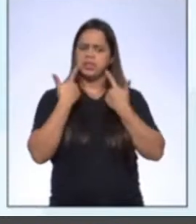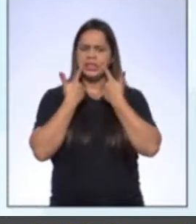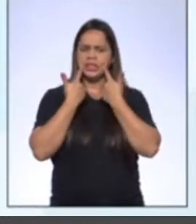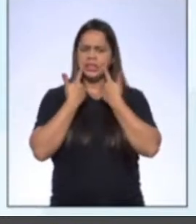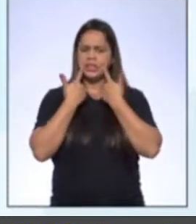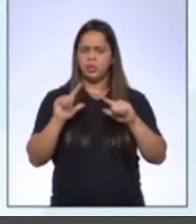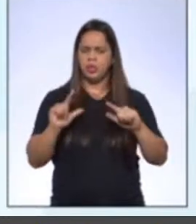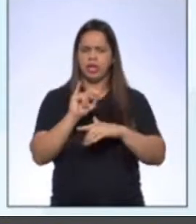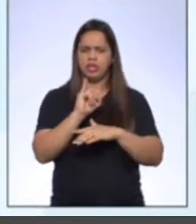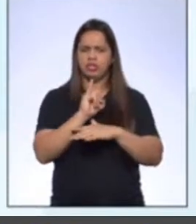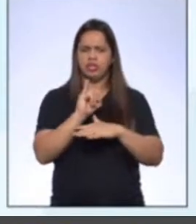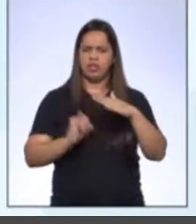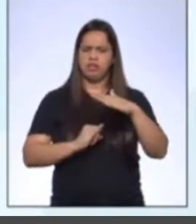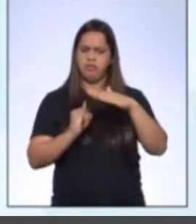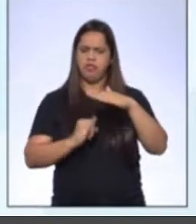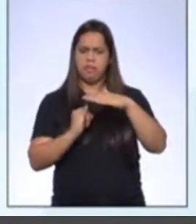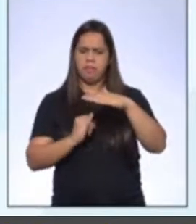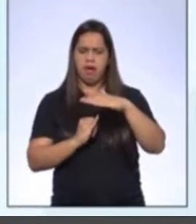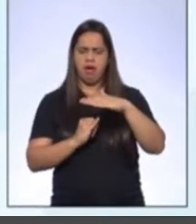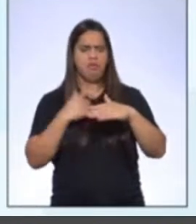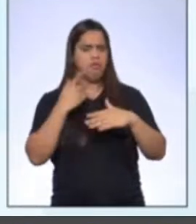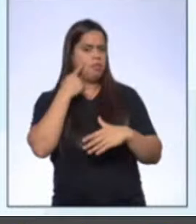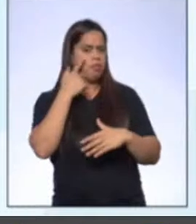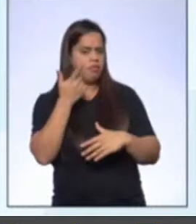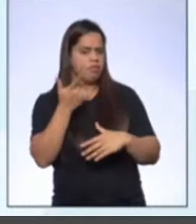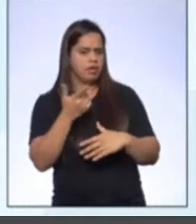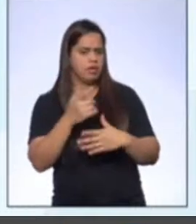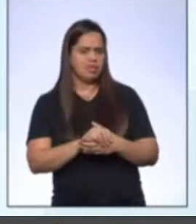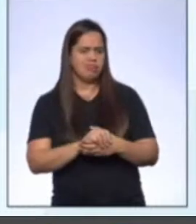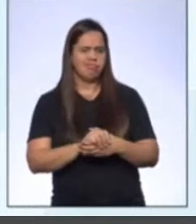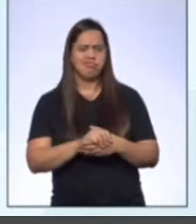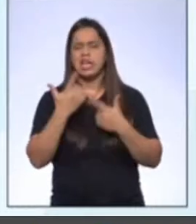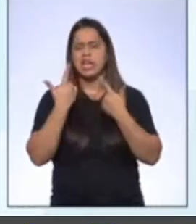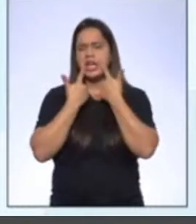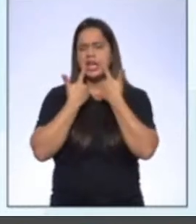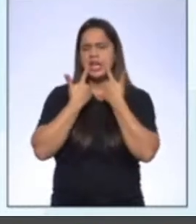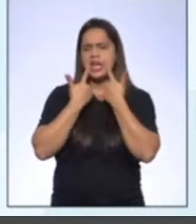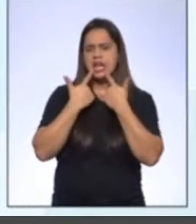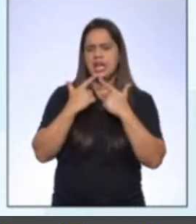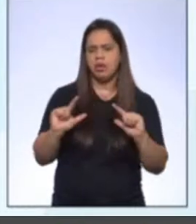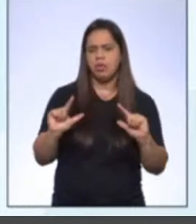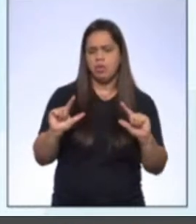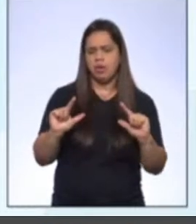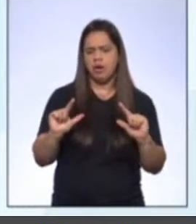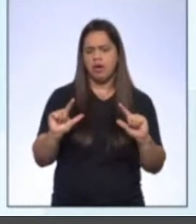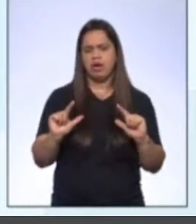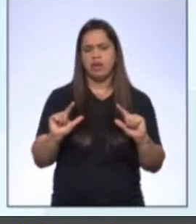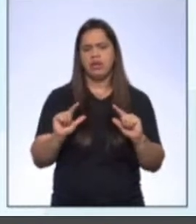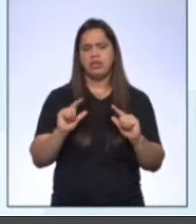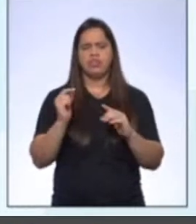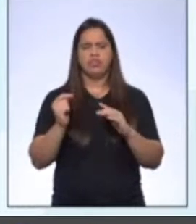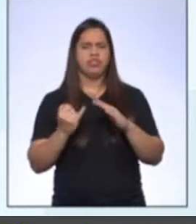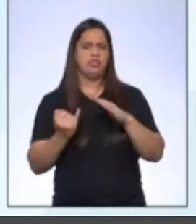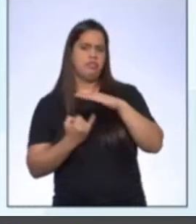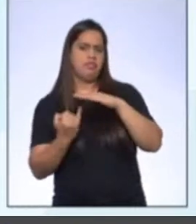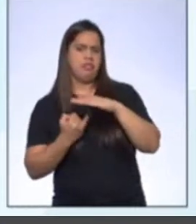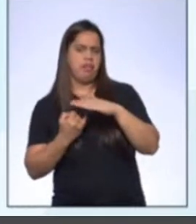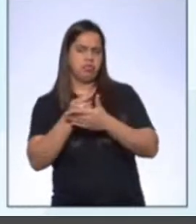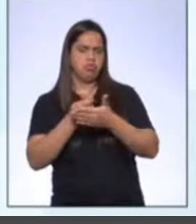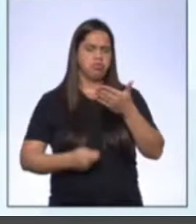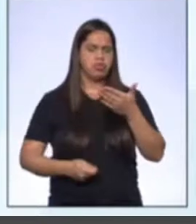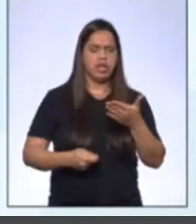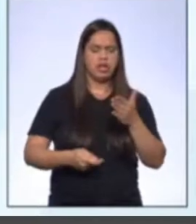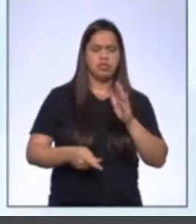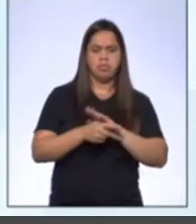informal. Vamos circular isso? E, olha só, linguagem informal em texto jornalístico. Olha só